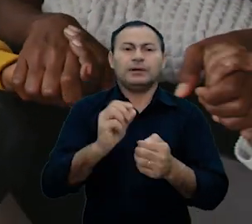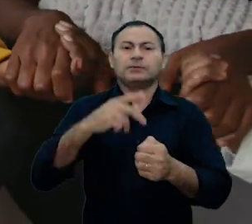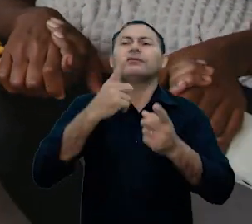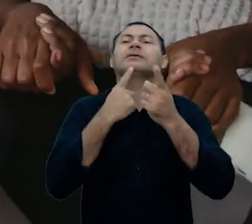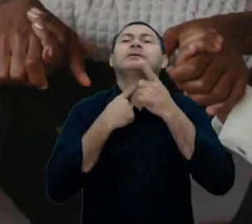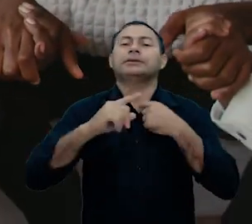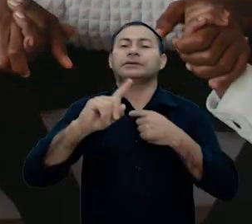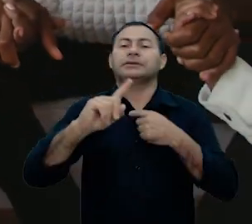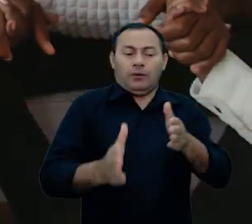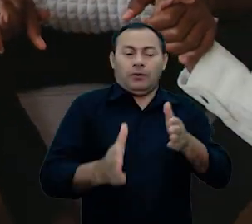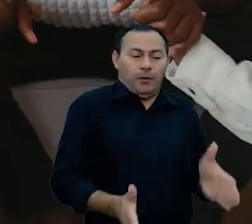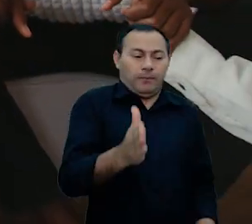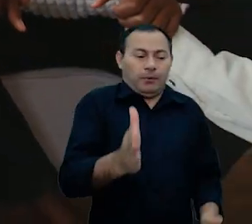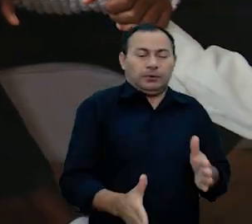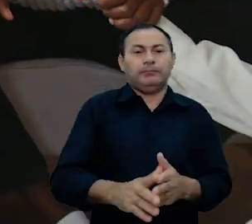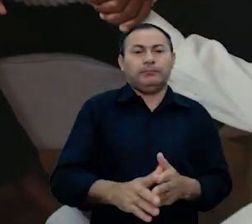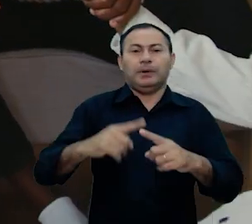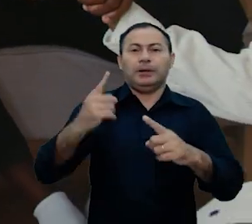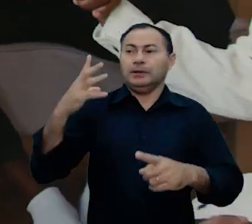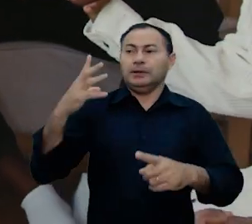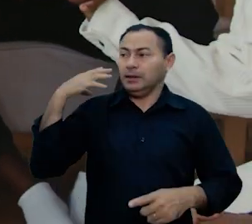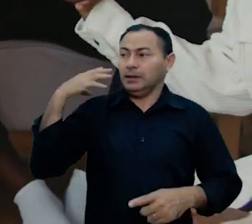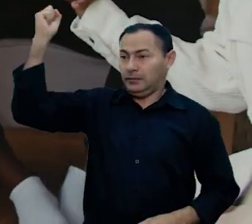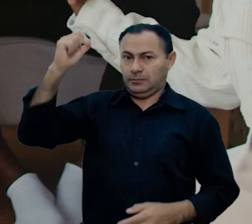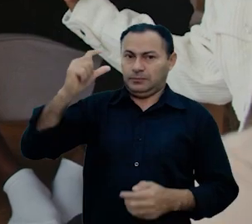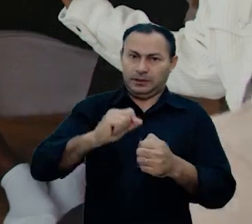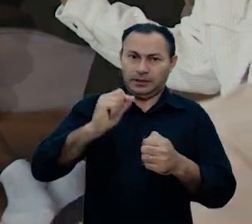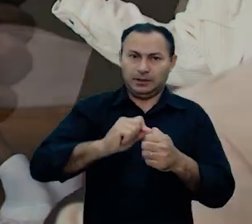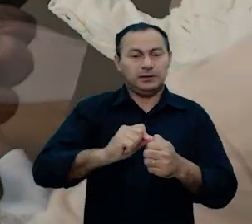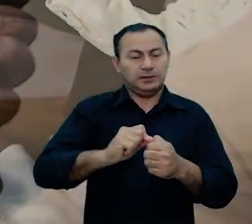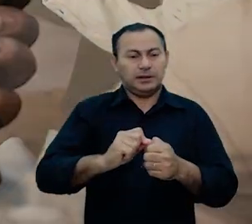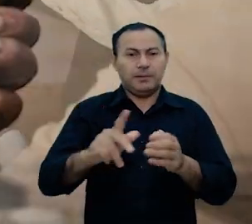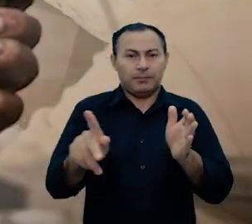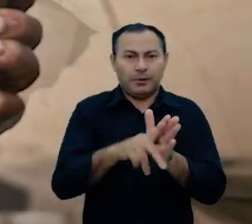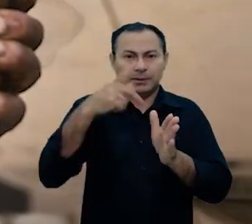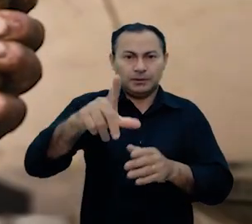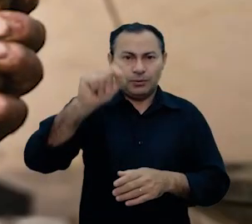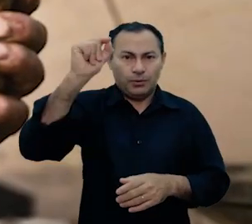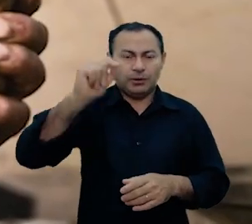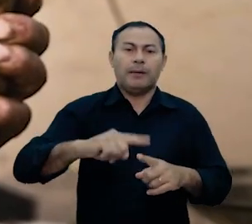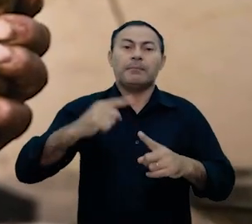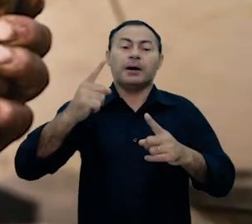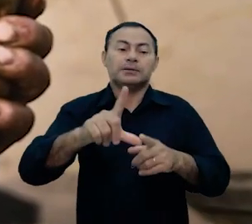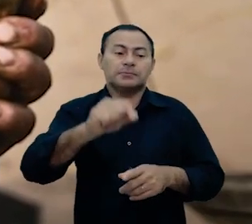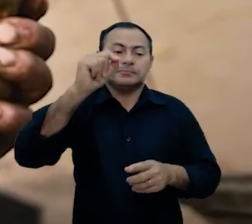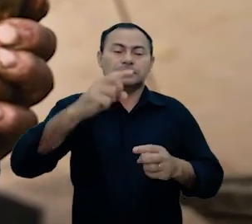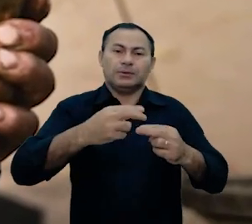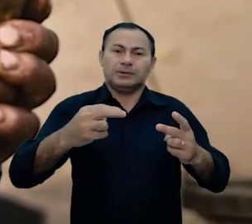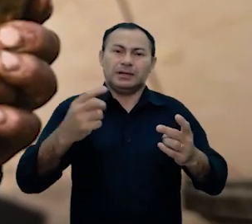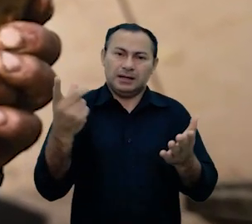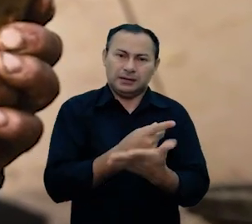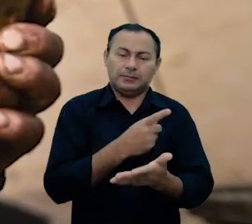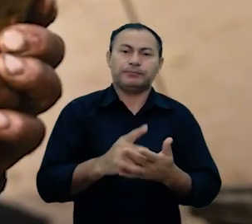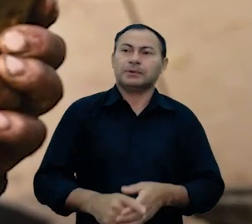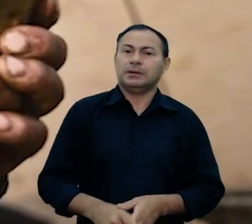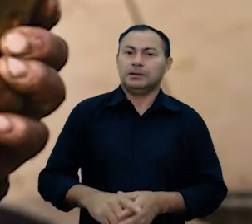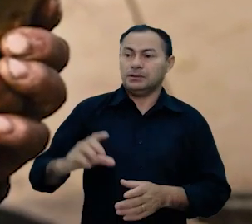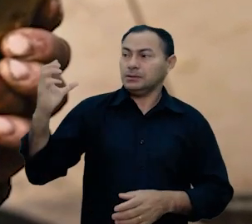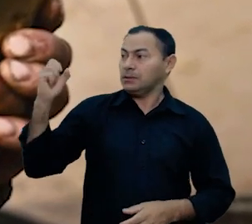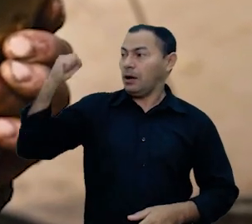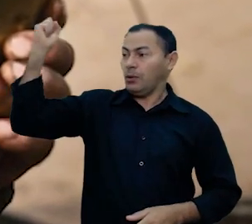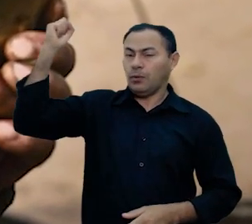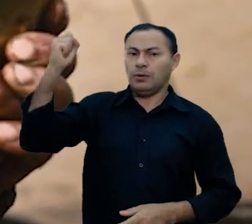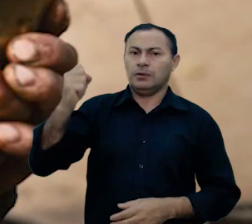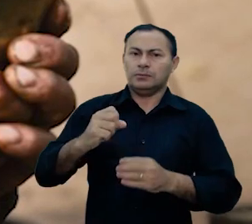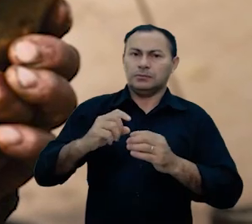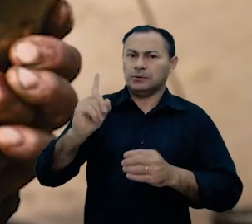Saul podia fazer as suas próprias escolhas, claro, e fez escolhas erradas. Ele desobedeceu a Deus 2 vezes. Tomou o